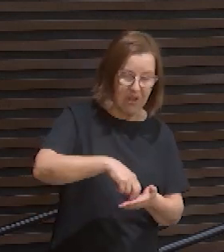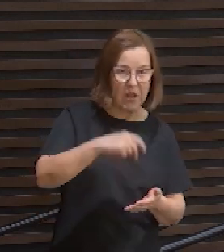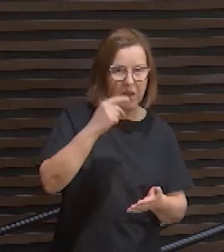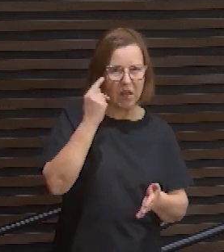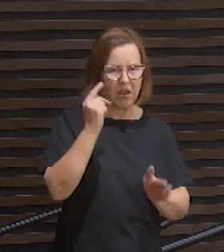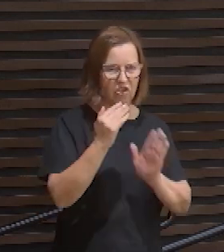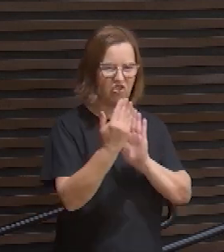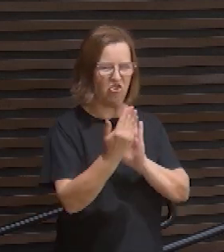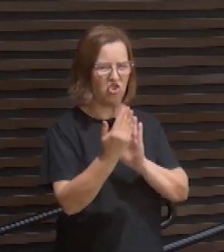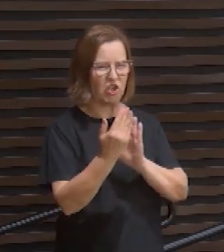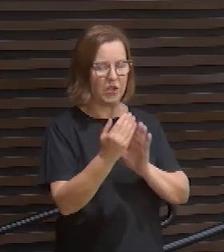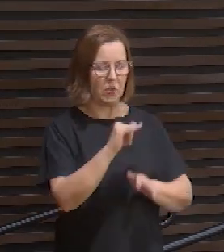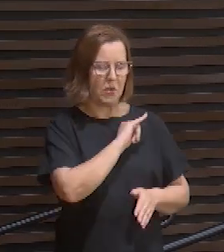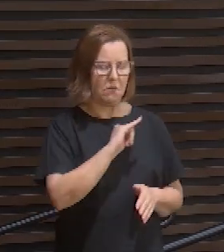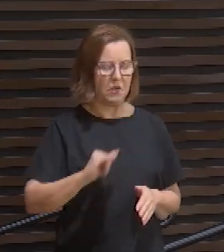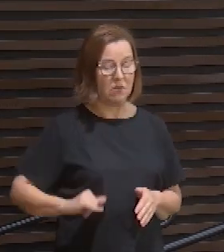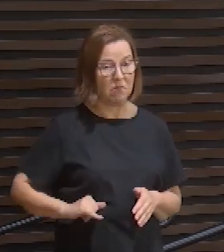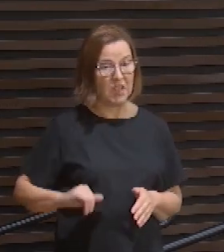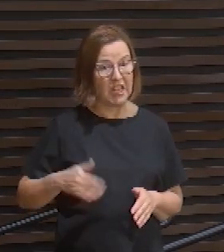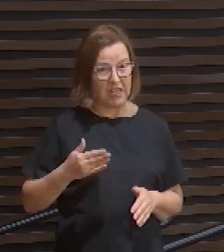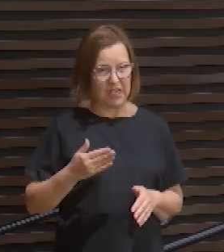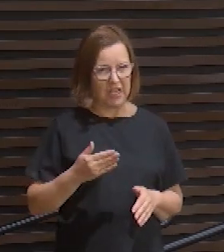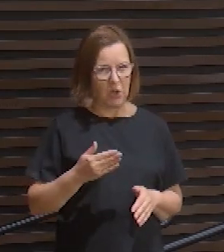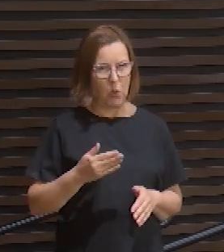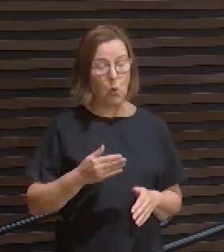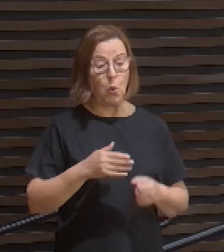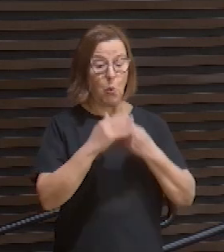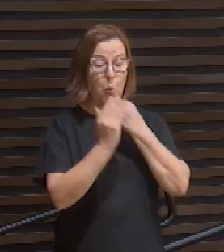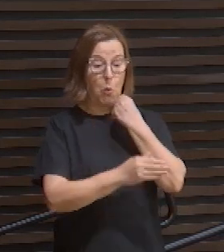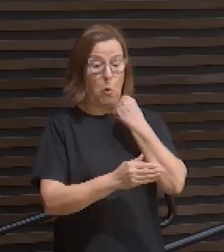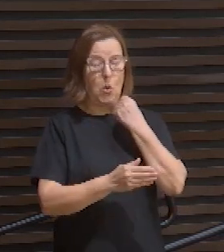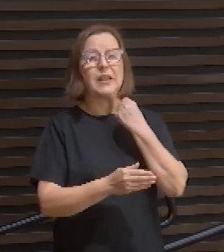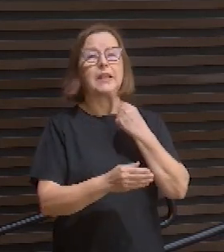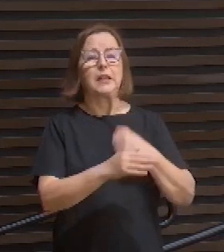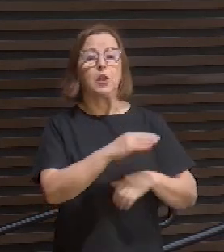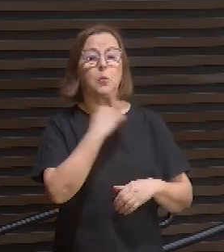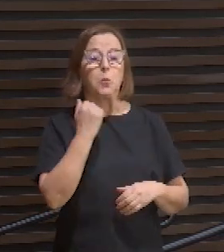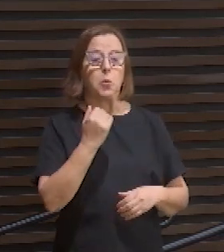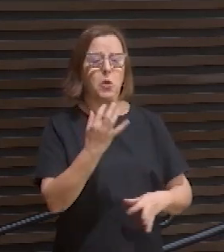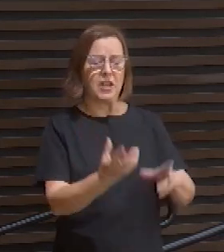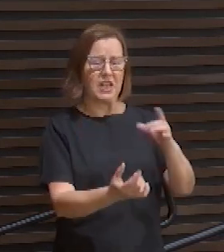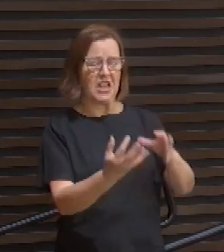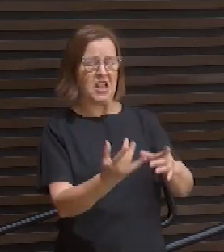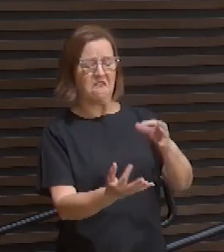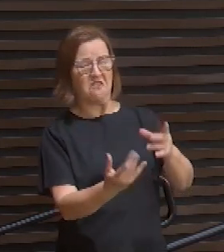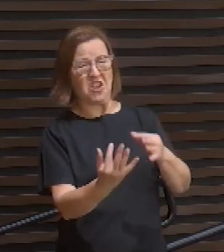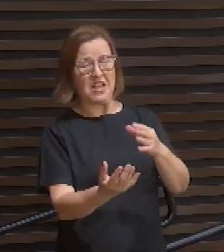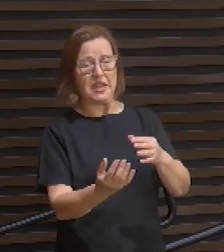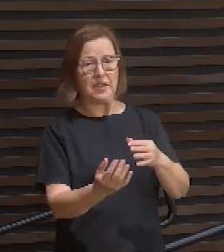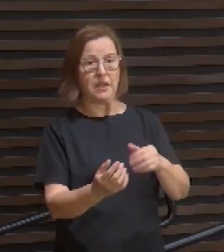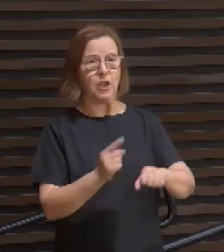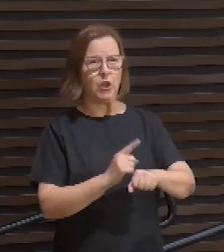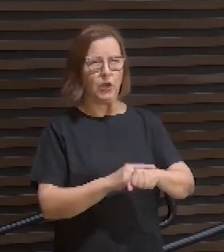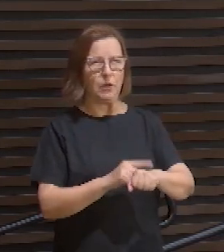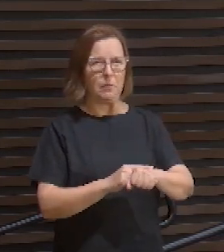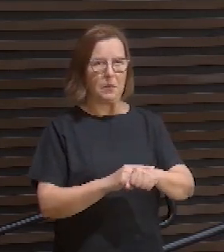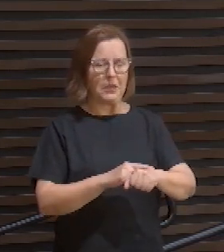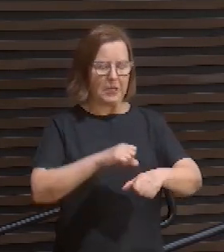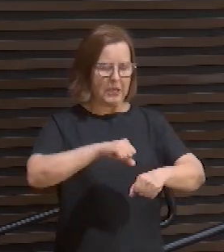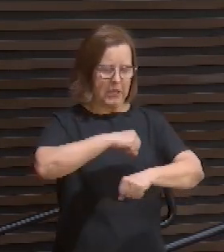e ele foi condenado à morte na fogueira. E quando ele estava amarrado na